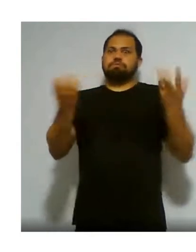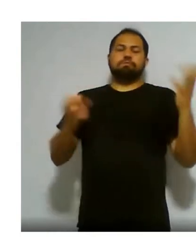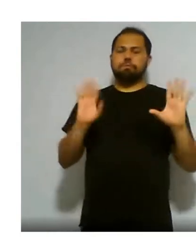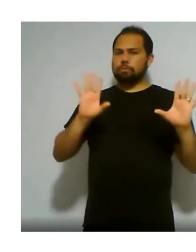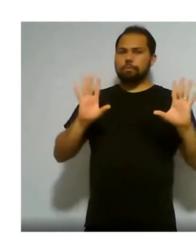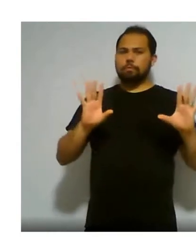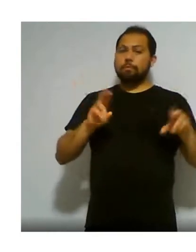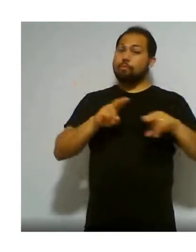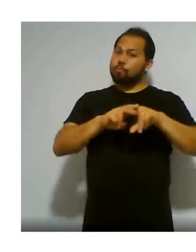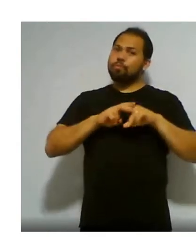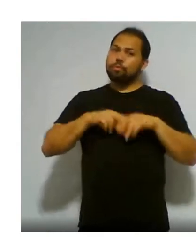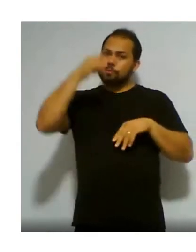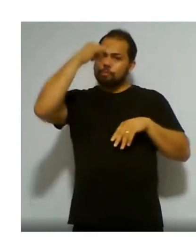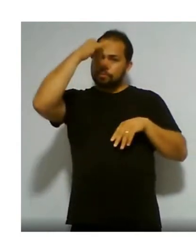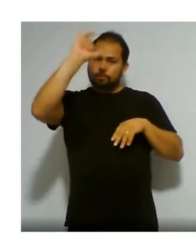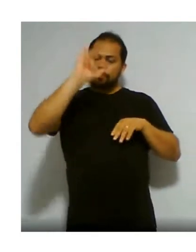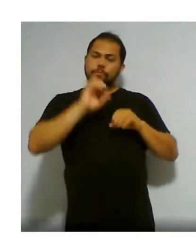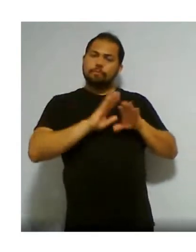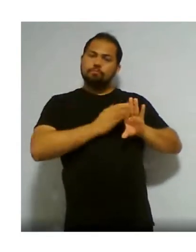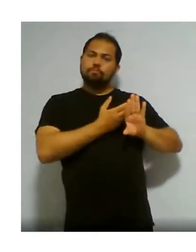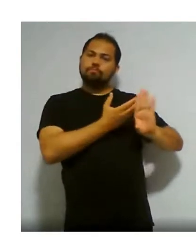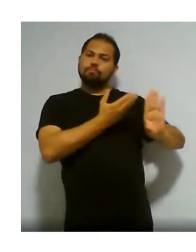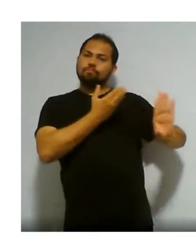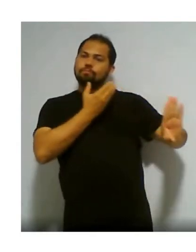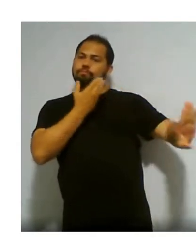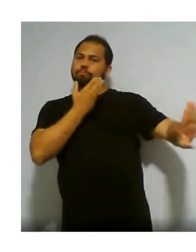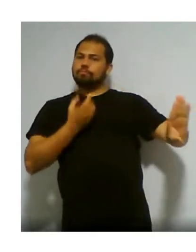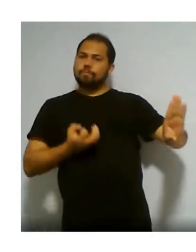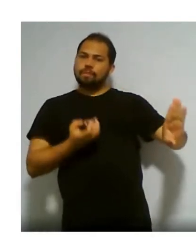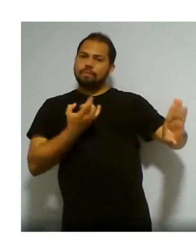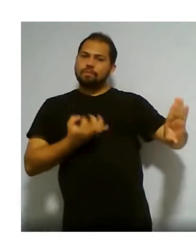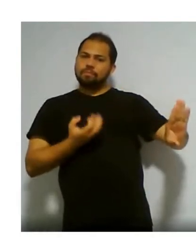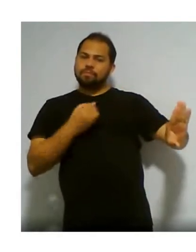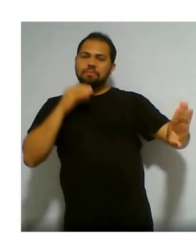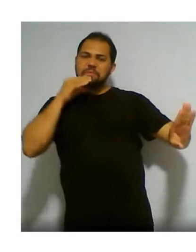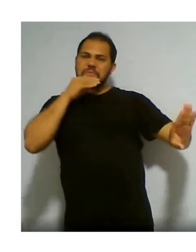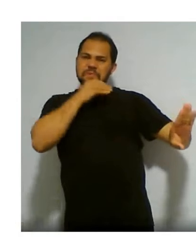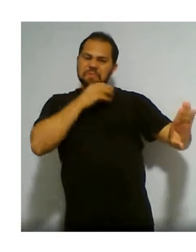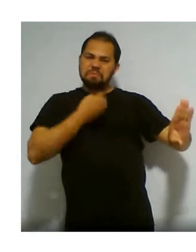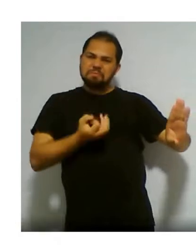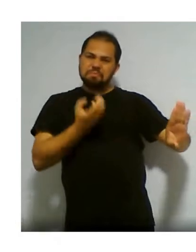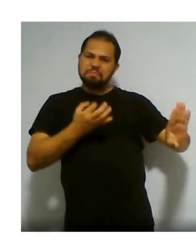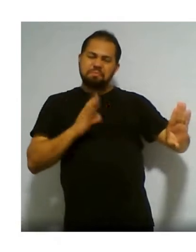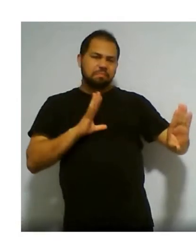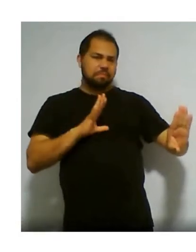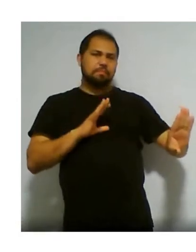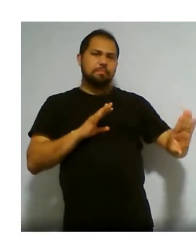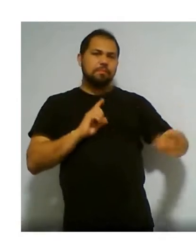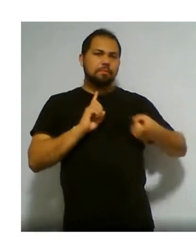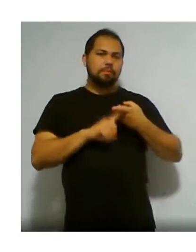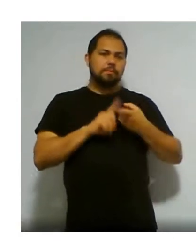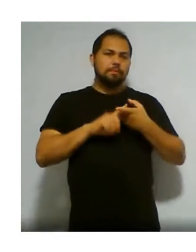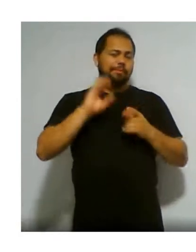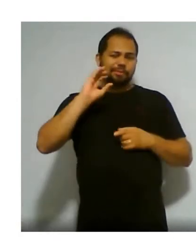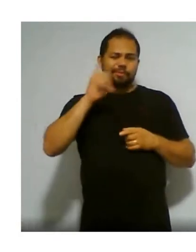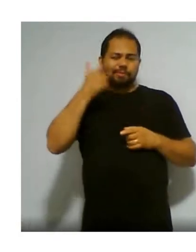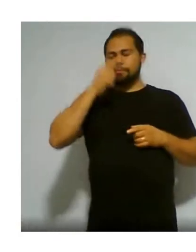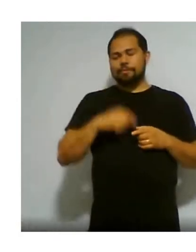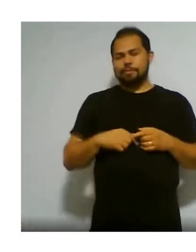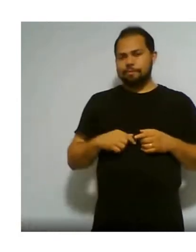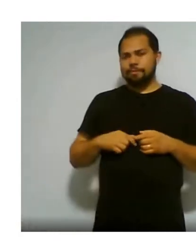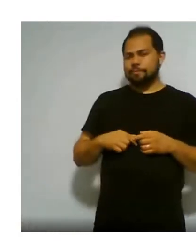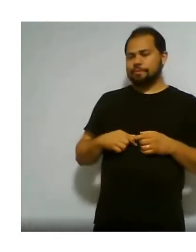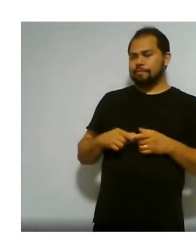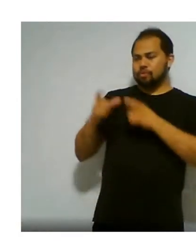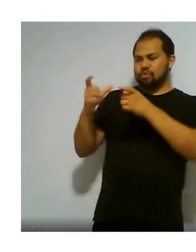de fonte, de dissipador, de coisas quentes e claro, de locais com chama. Né? Então, guardem ele no